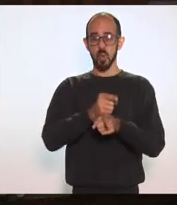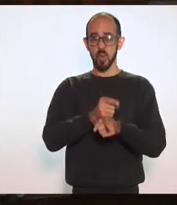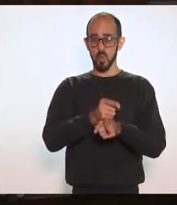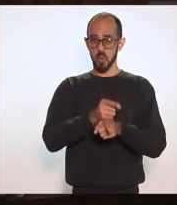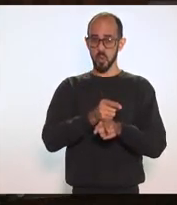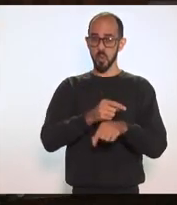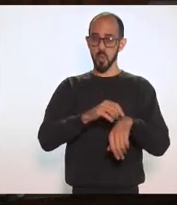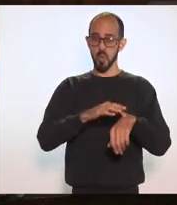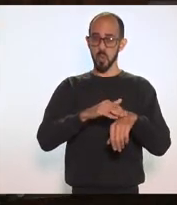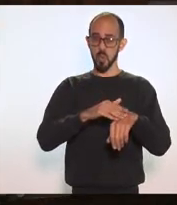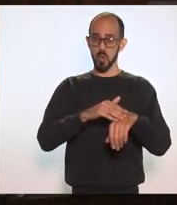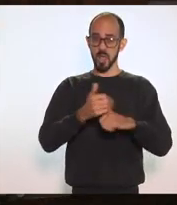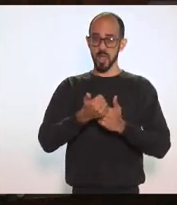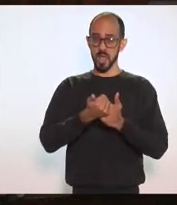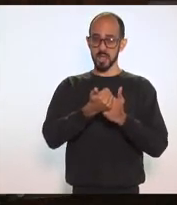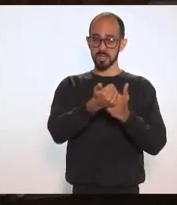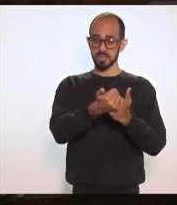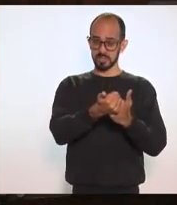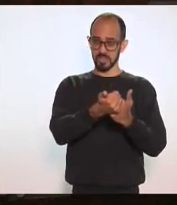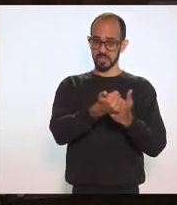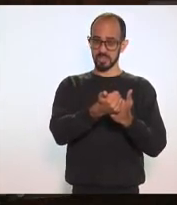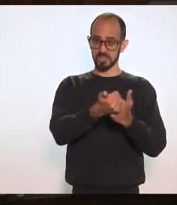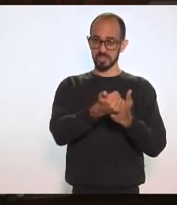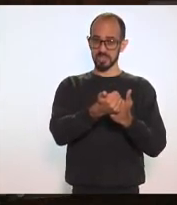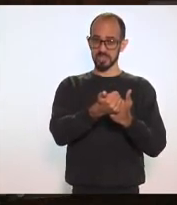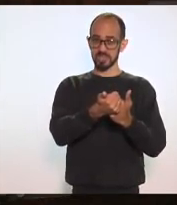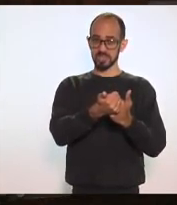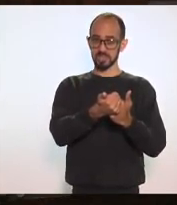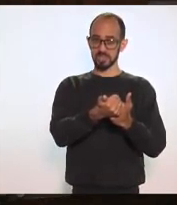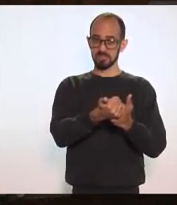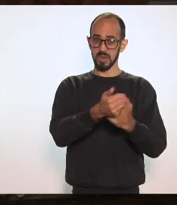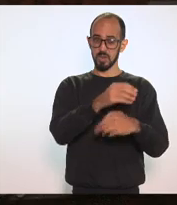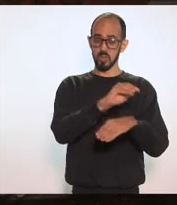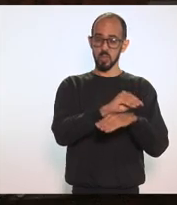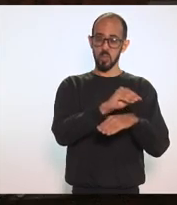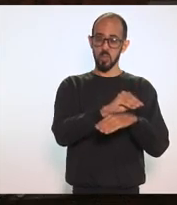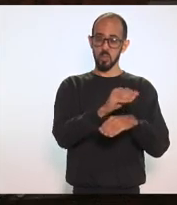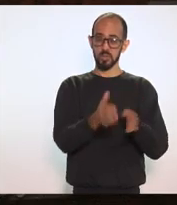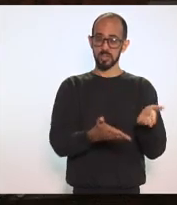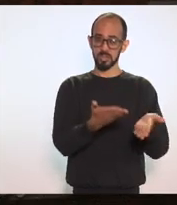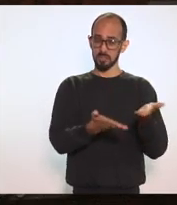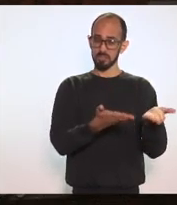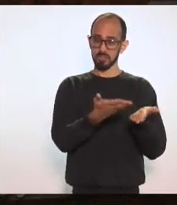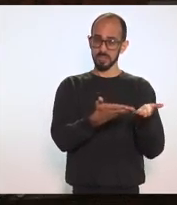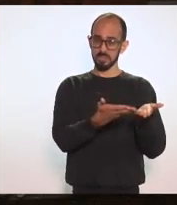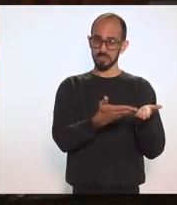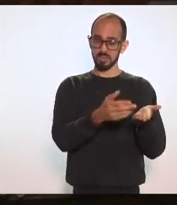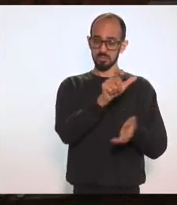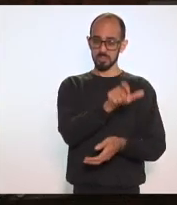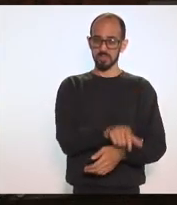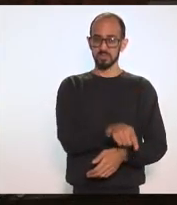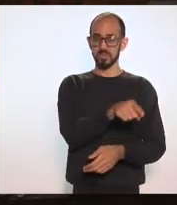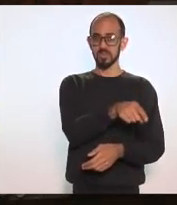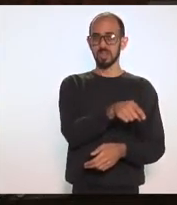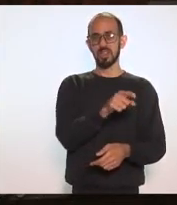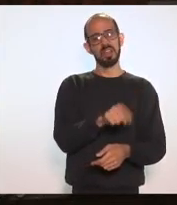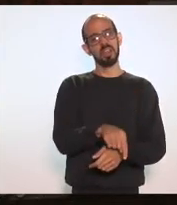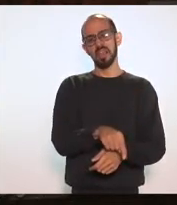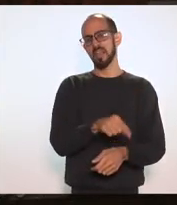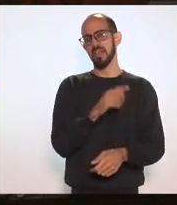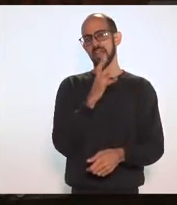a assistência de custodiados, pacientes de tuberculose, infectados com a tuberculose, é